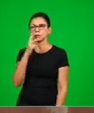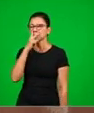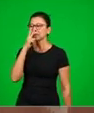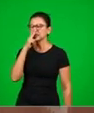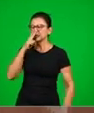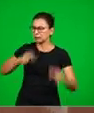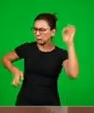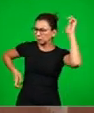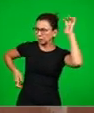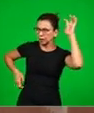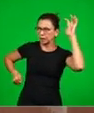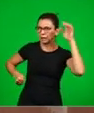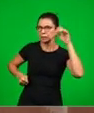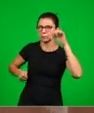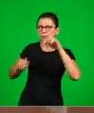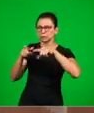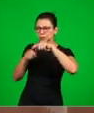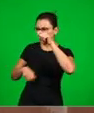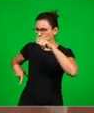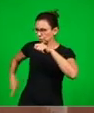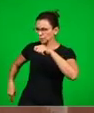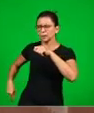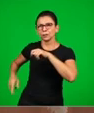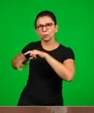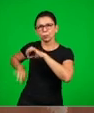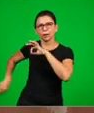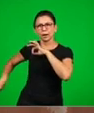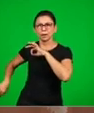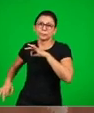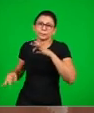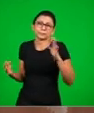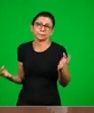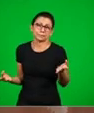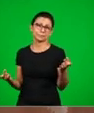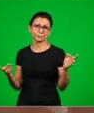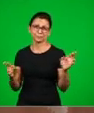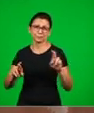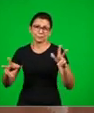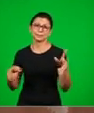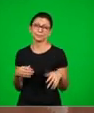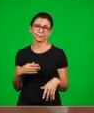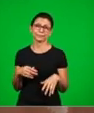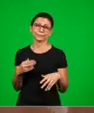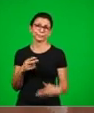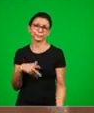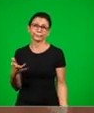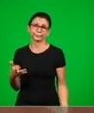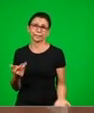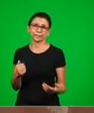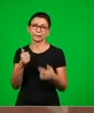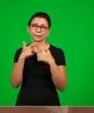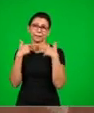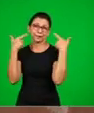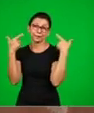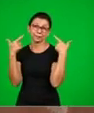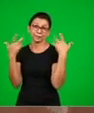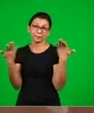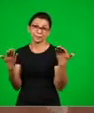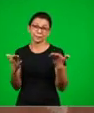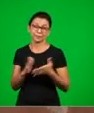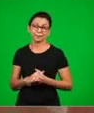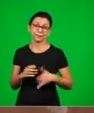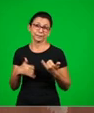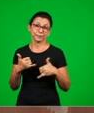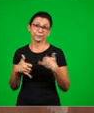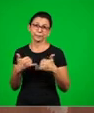cortaram o rabo do macaco, isso é outra coisa. A gente tem que rir até certas coisas, né? Os irmãos estão rindo aqui, porque na